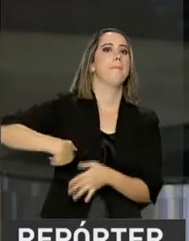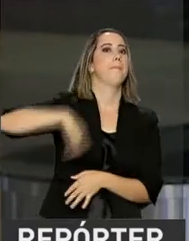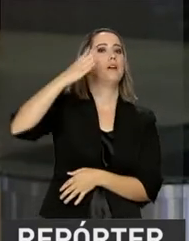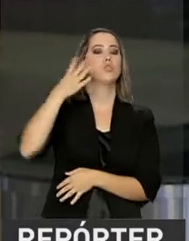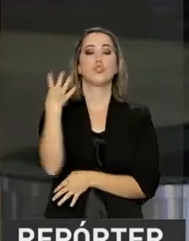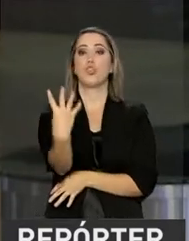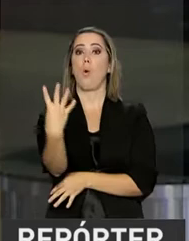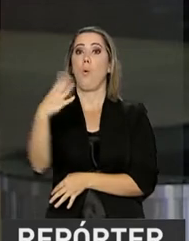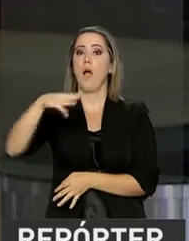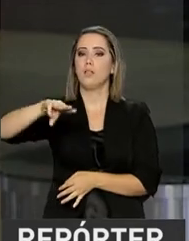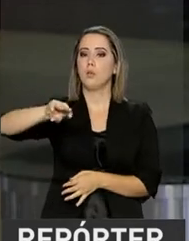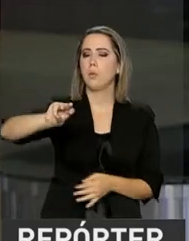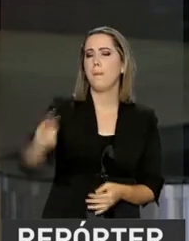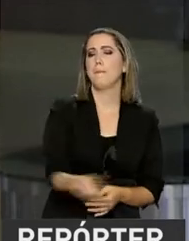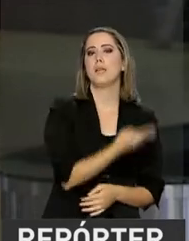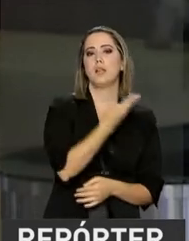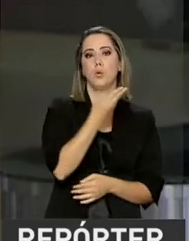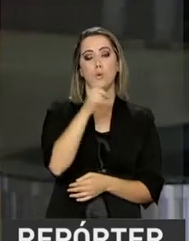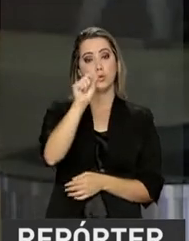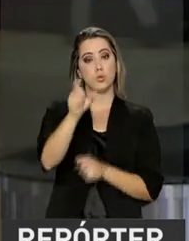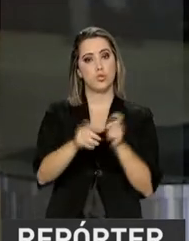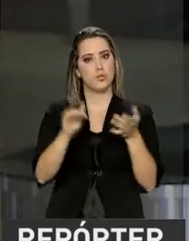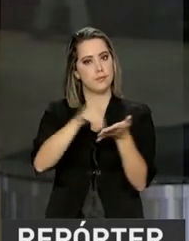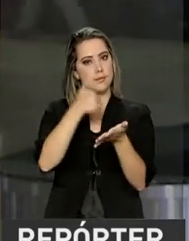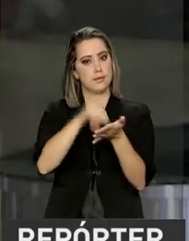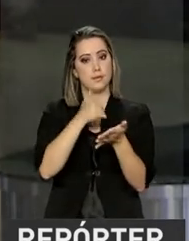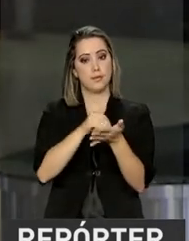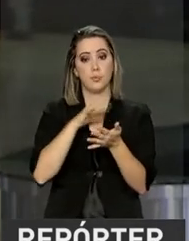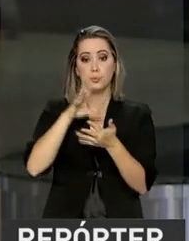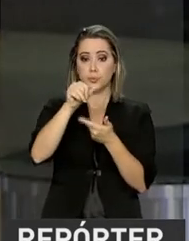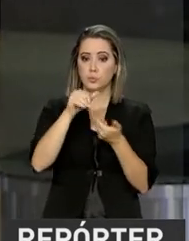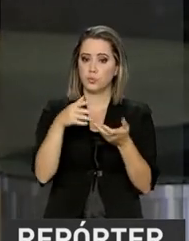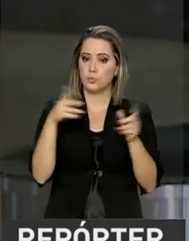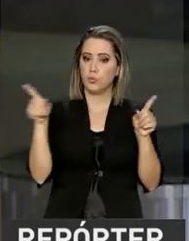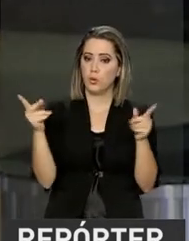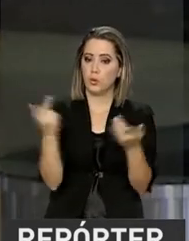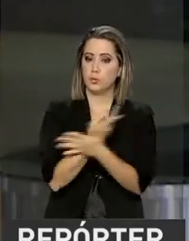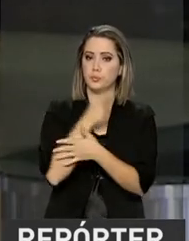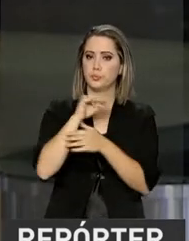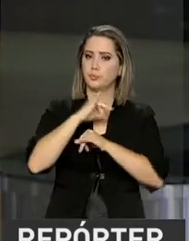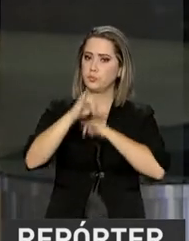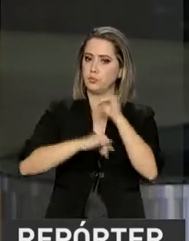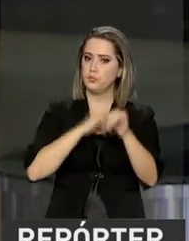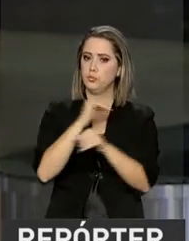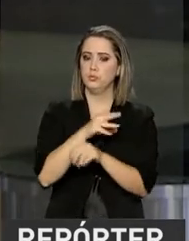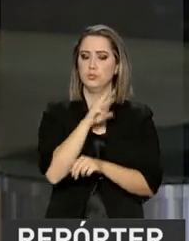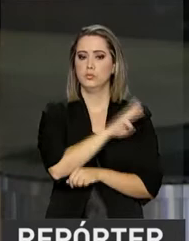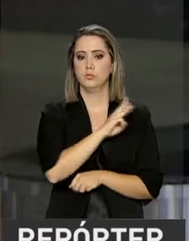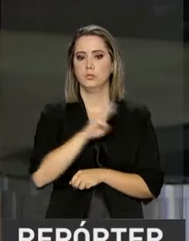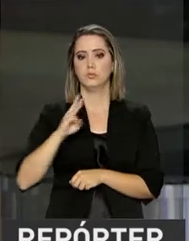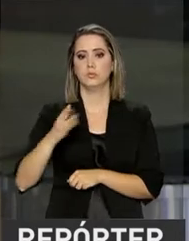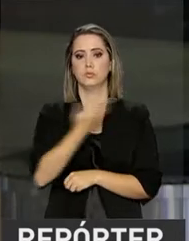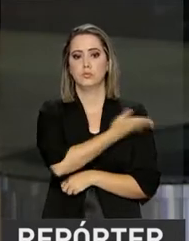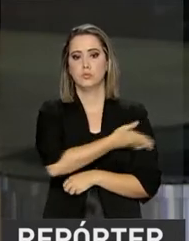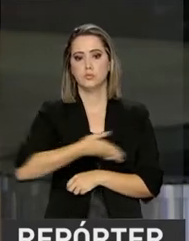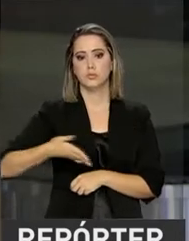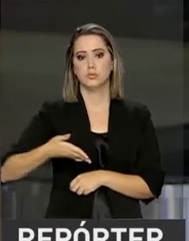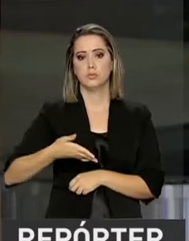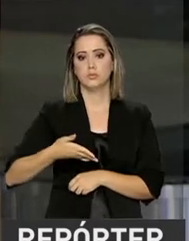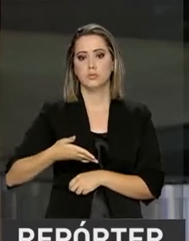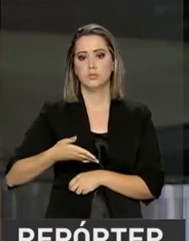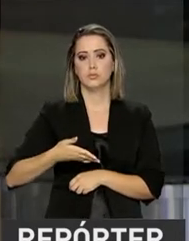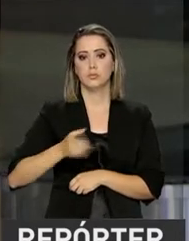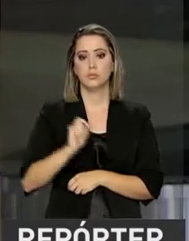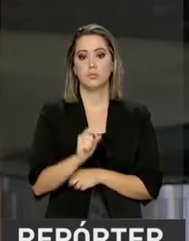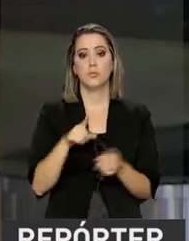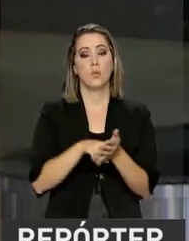e 700 mil inscrições. Todo o processo é feito pela internet, no endereço que você confere aí na sua tela. A